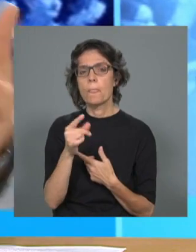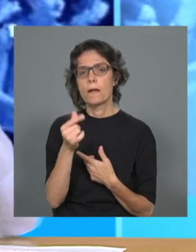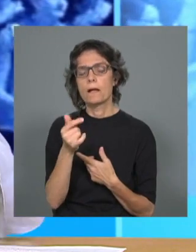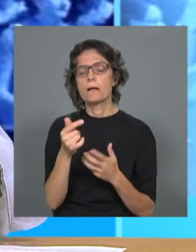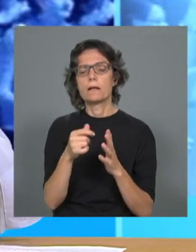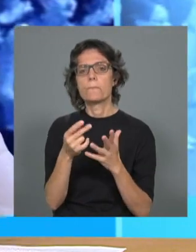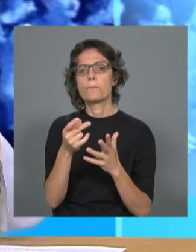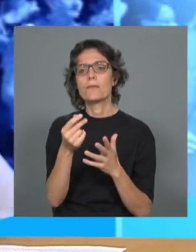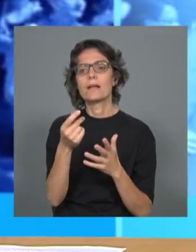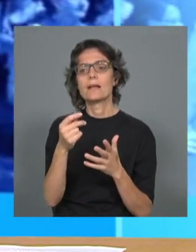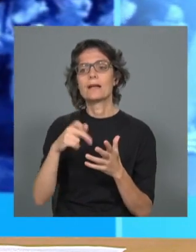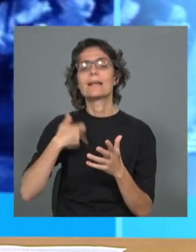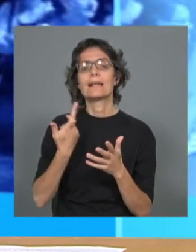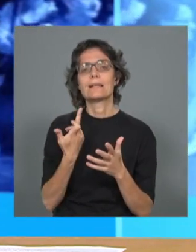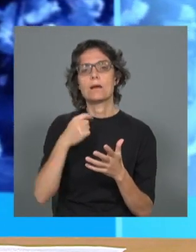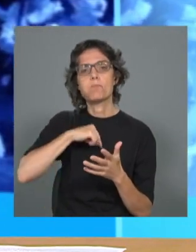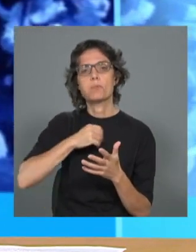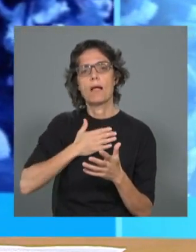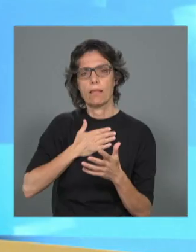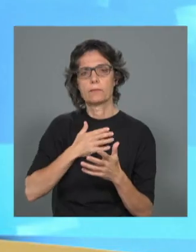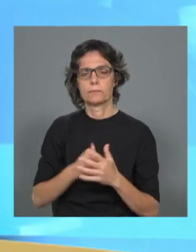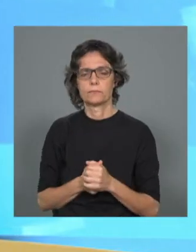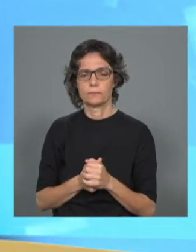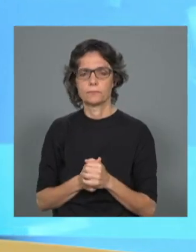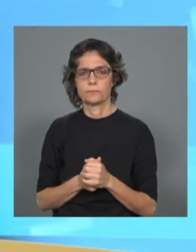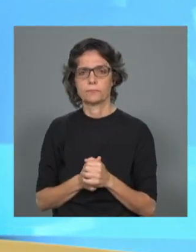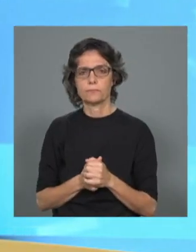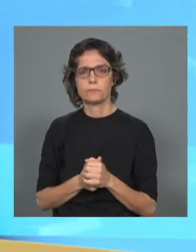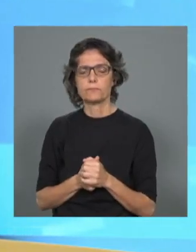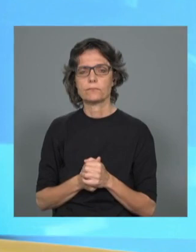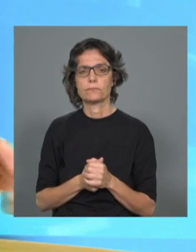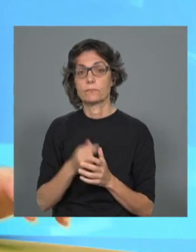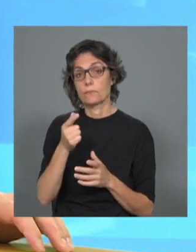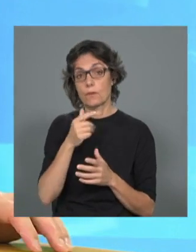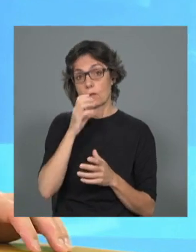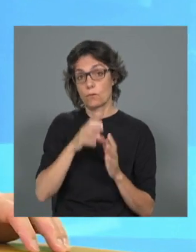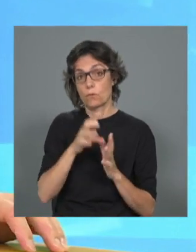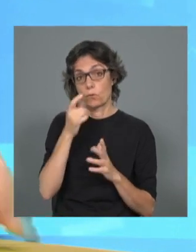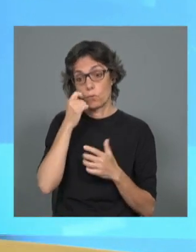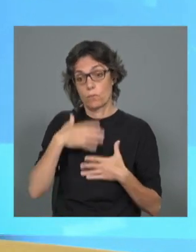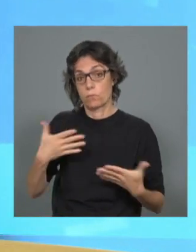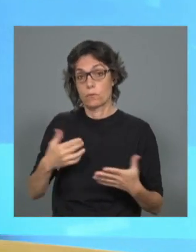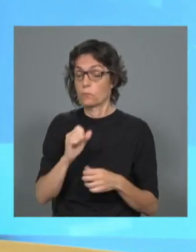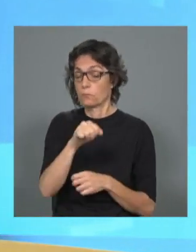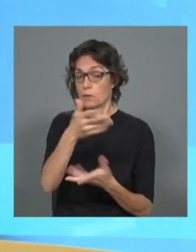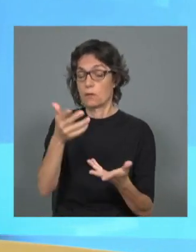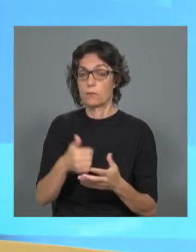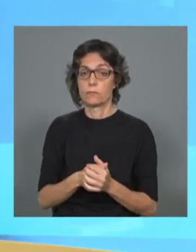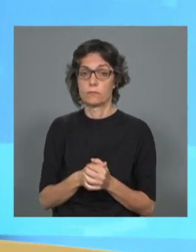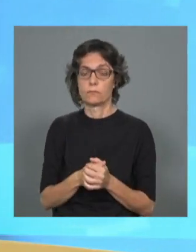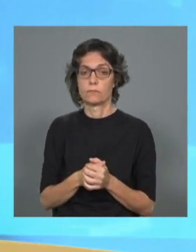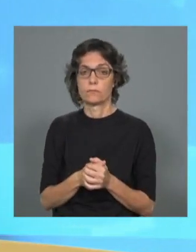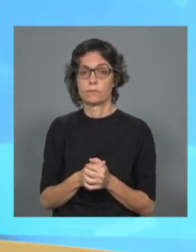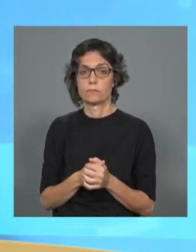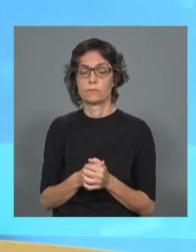cuidar dos seus e da sociedade. E essa é uma condição do ser humano que é necessário salvaguardar todos os dias, não é? E serão, por certo, preocupações